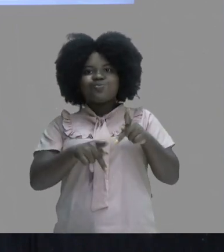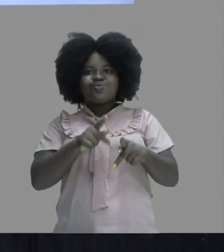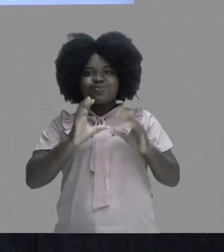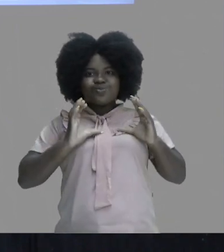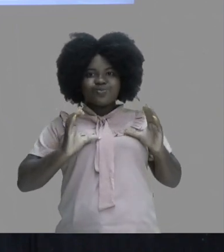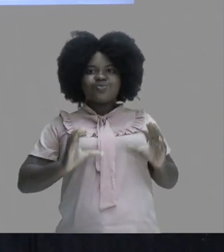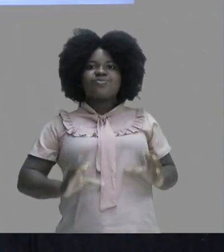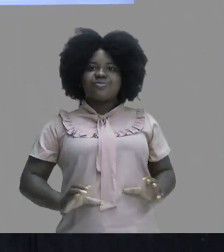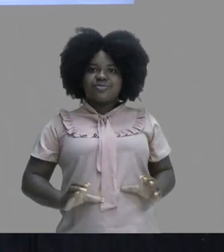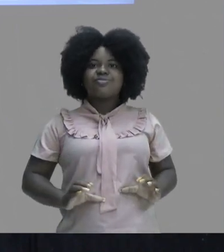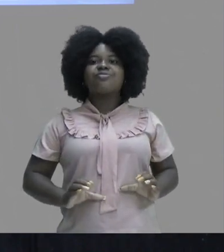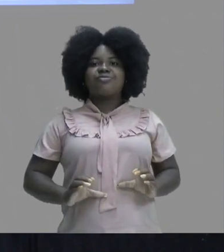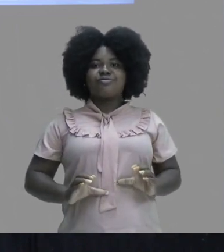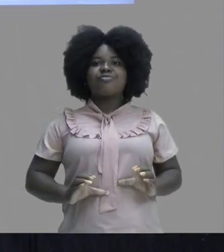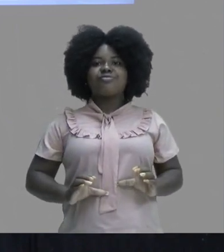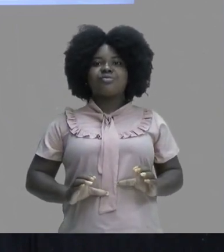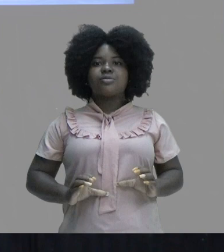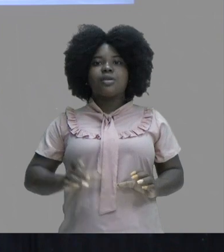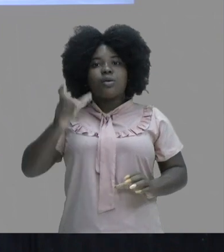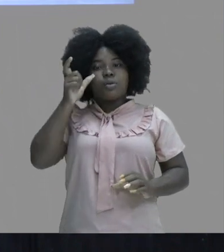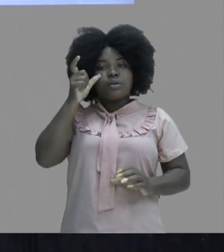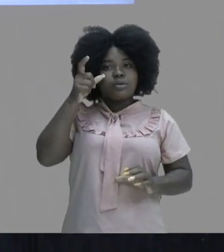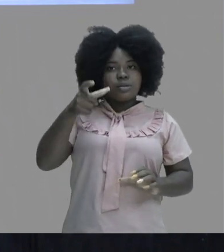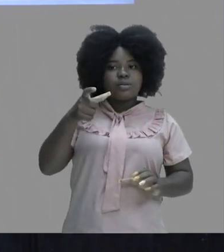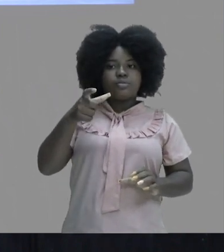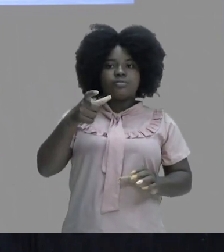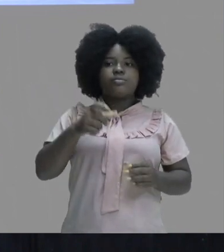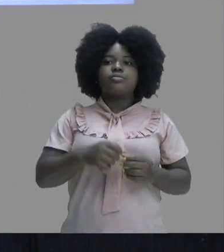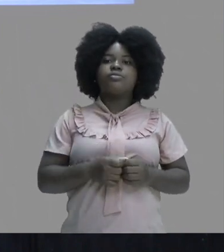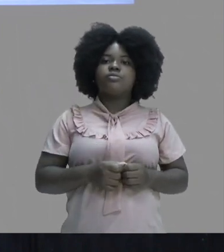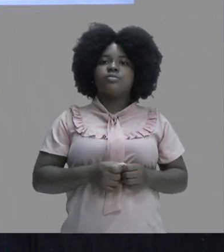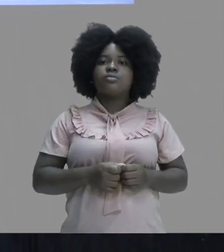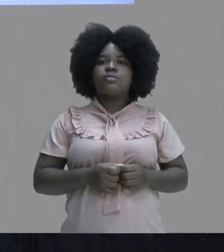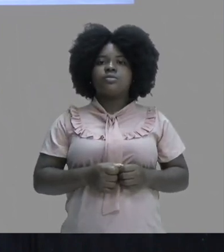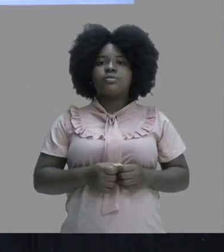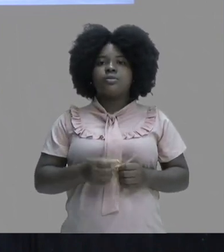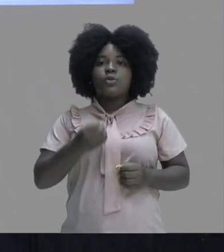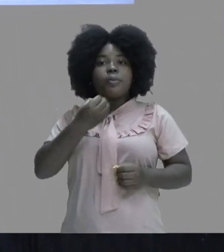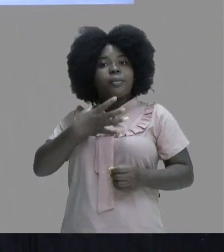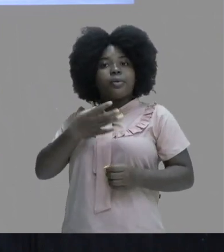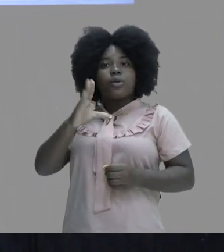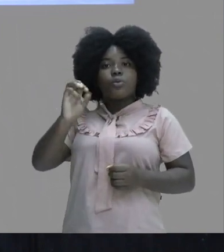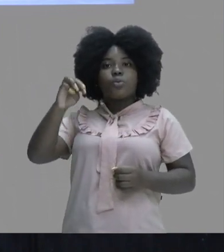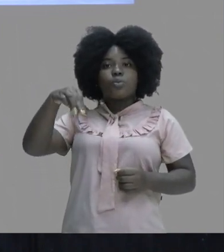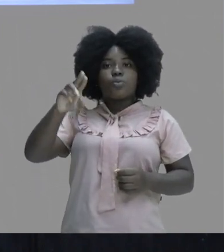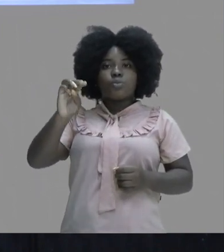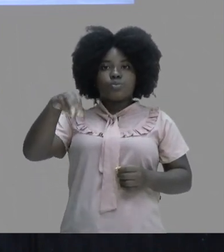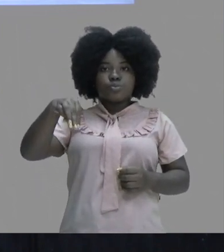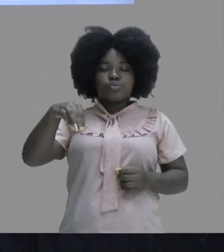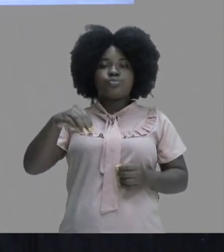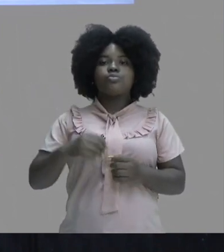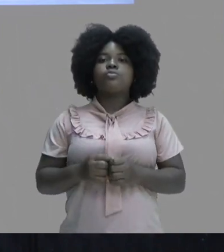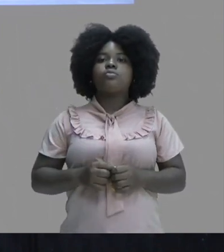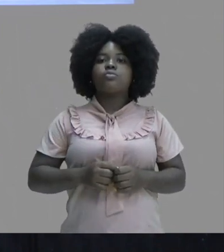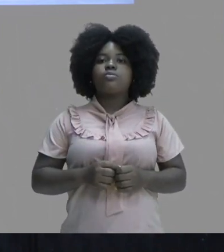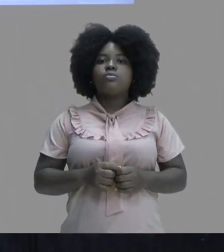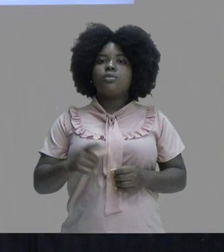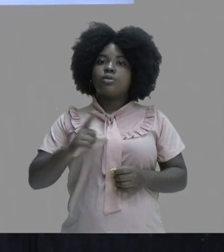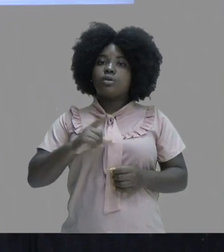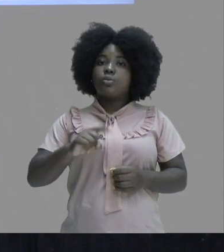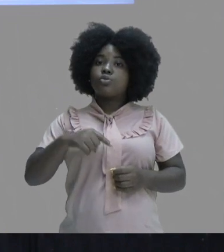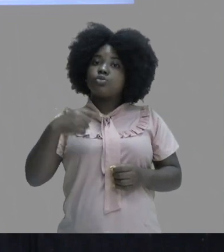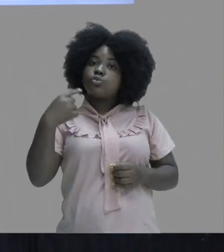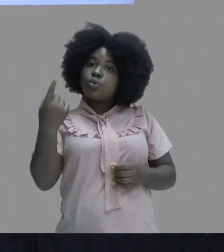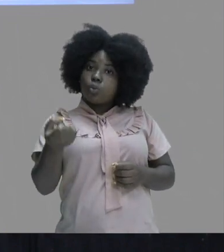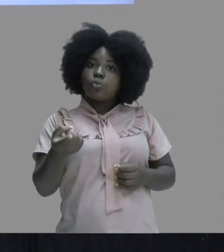interesse coletivo, em prol da busca pelo bem comum. Fechou? Vamos então agora entender outro tópico